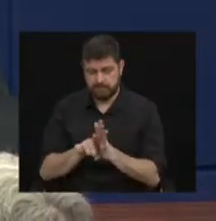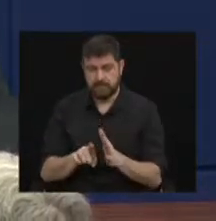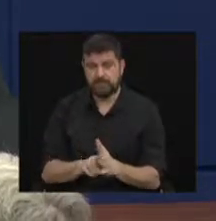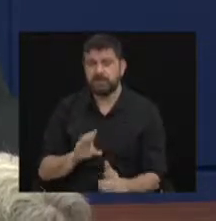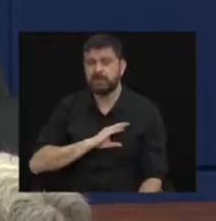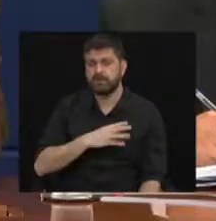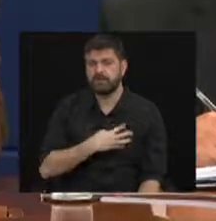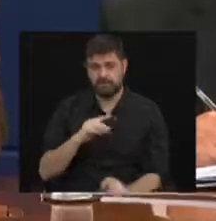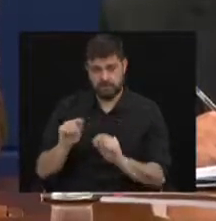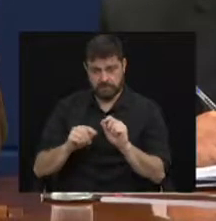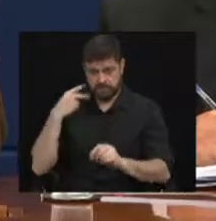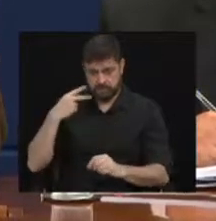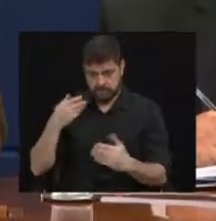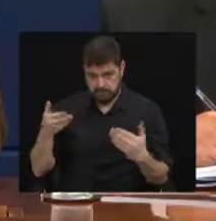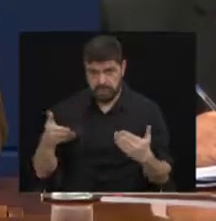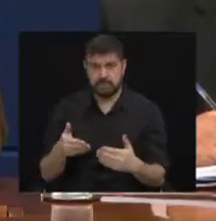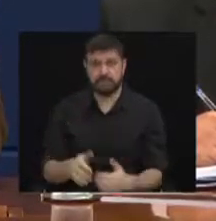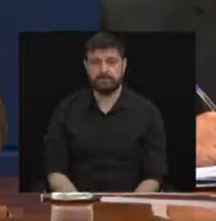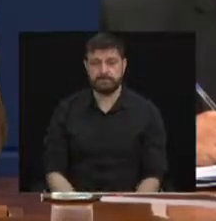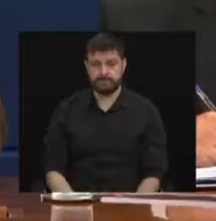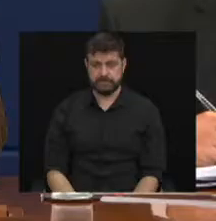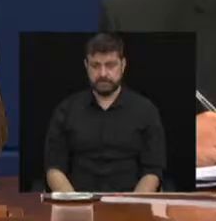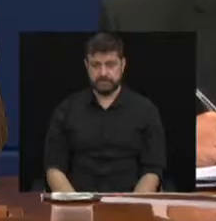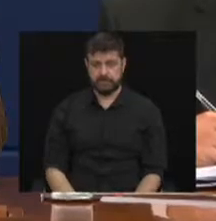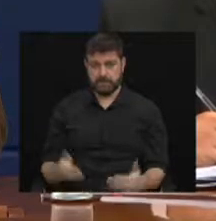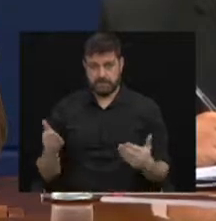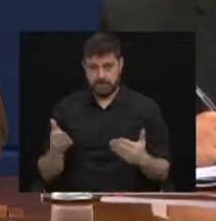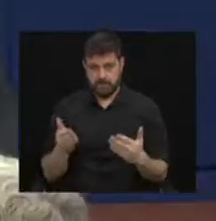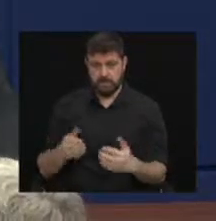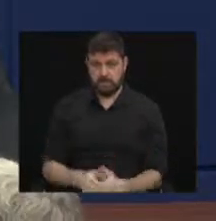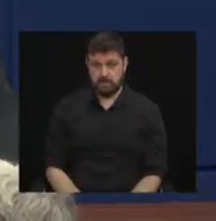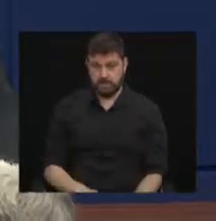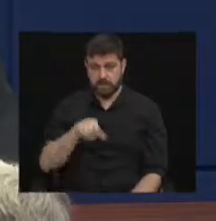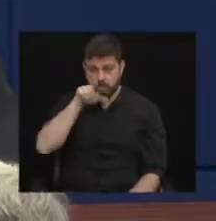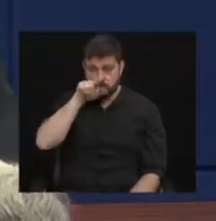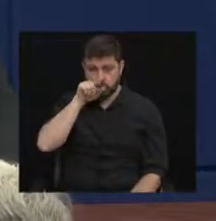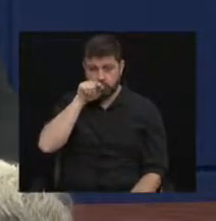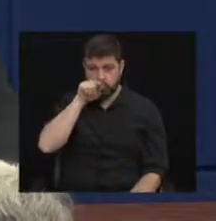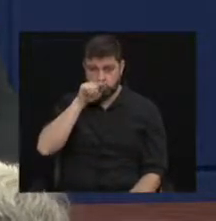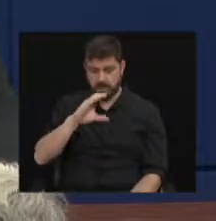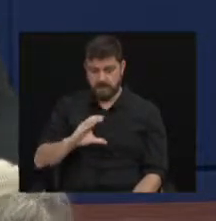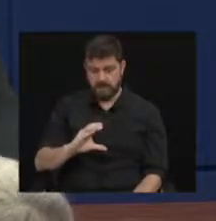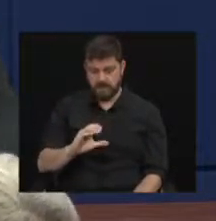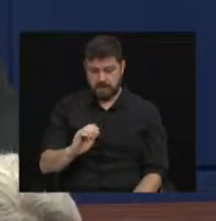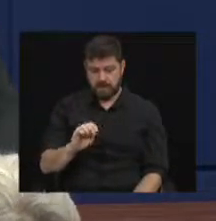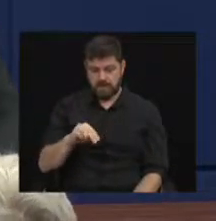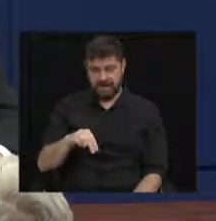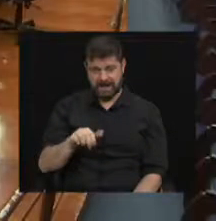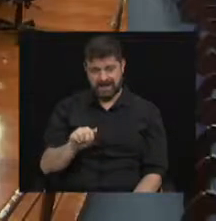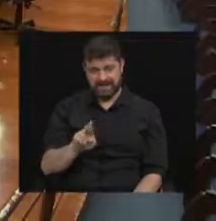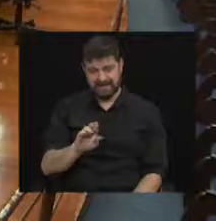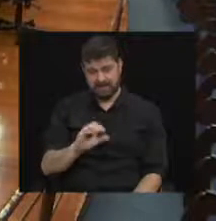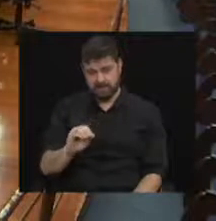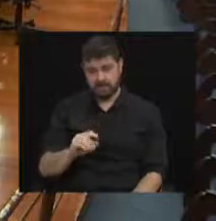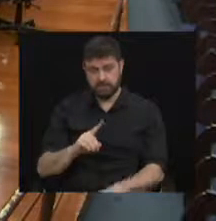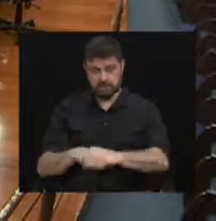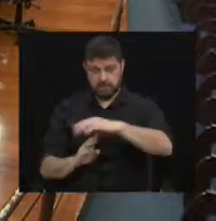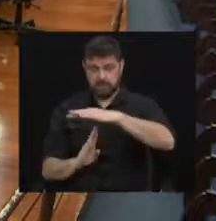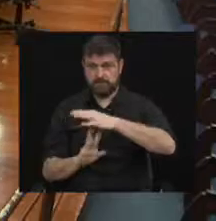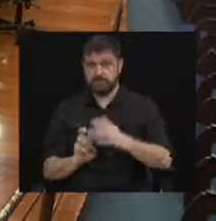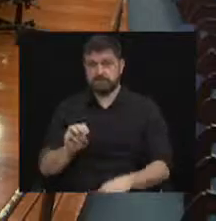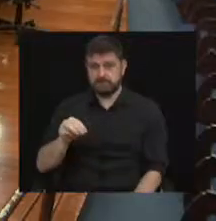cuidar diretamente da saúde básica da população, mas por ser também um centro ali de